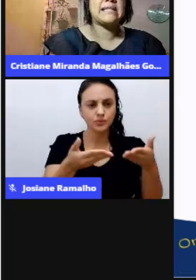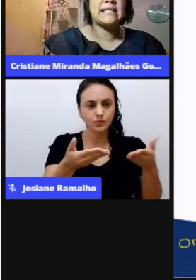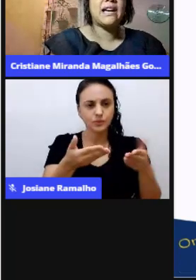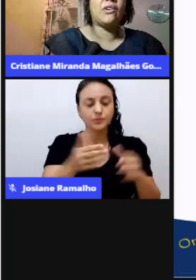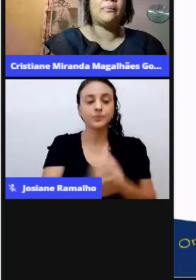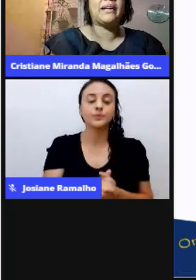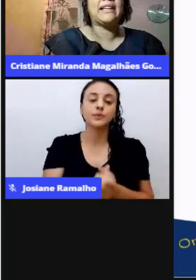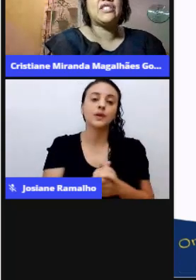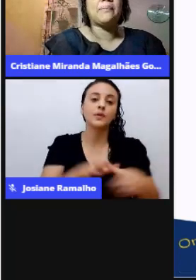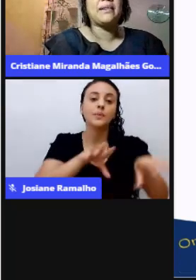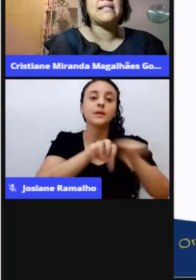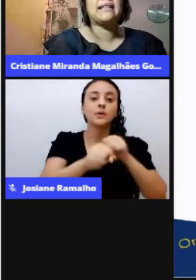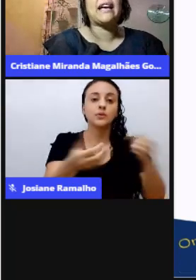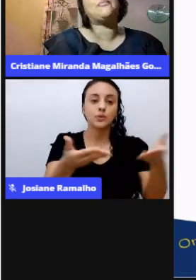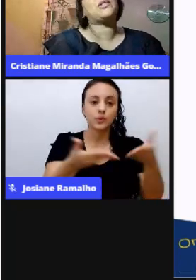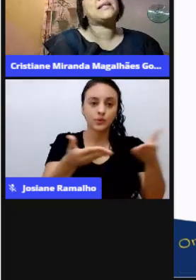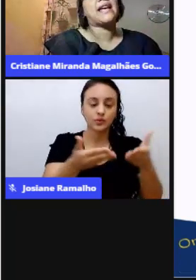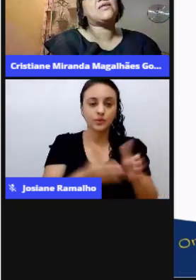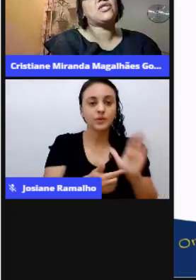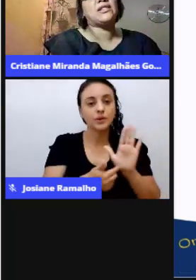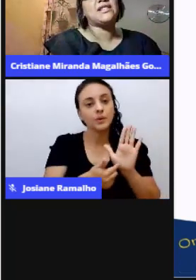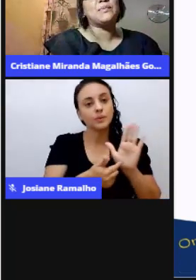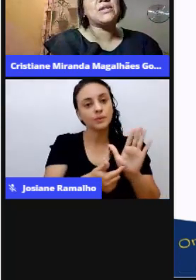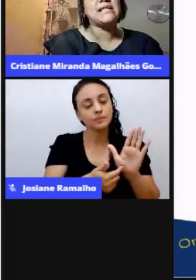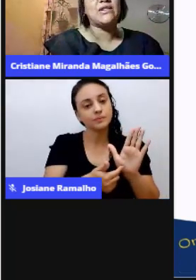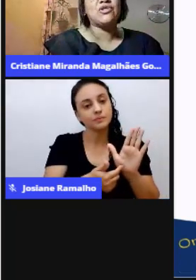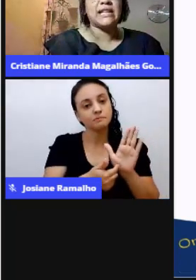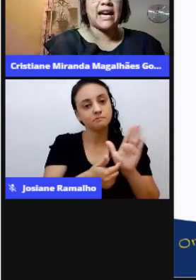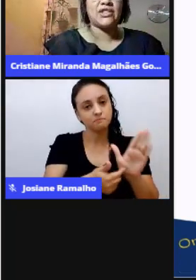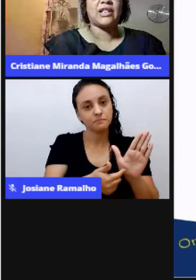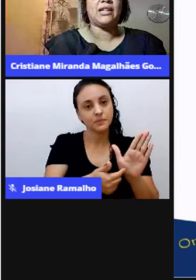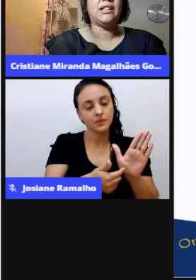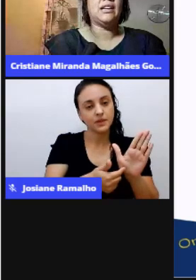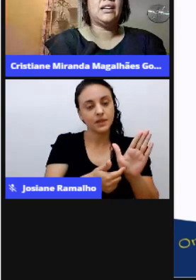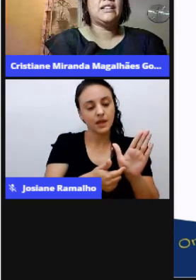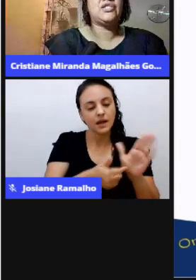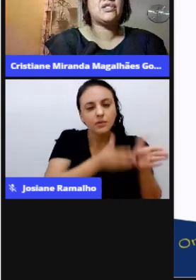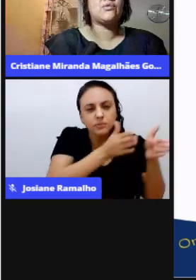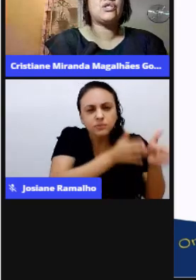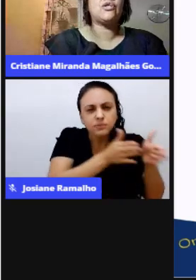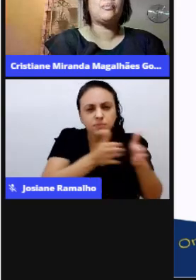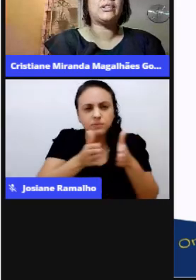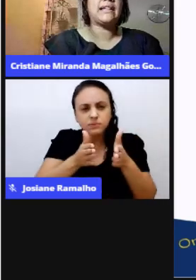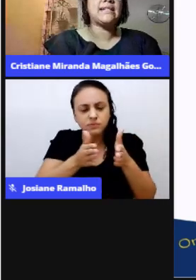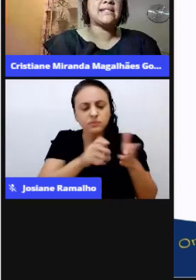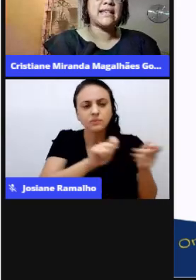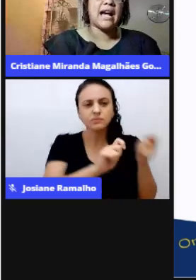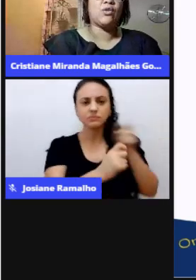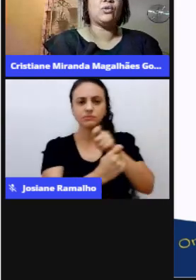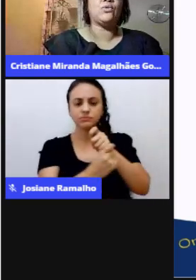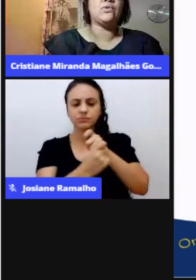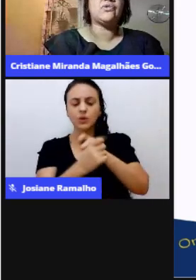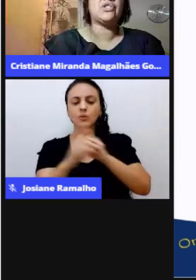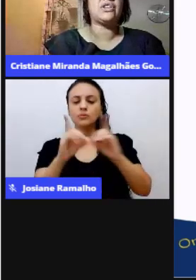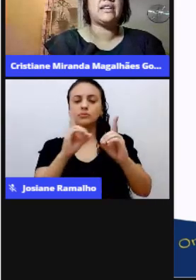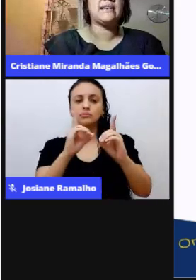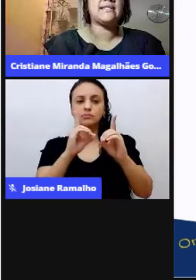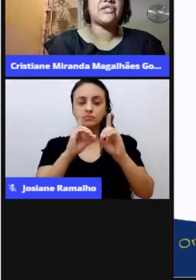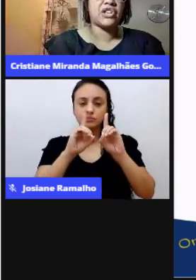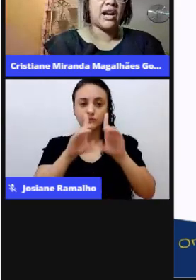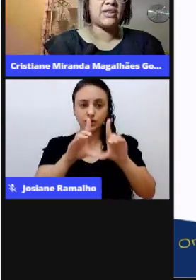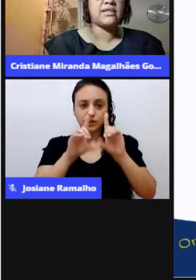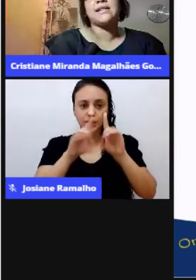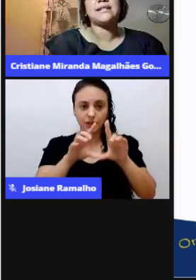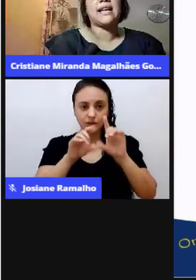nossa formação pretende apresentar o processo de transposição didática e discutir o potencial do uso de tirinhas